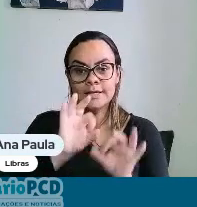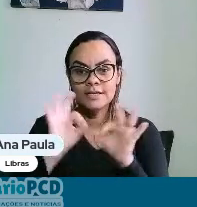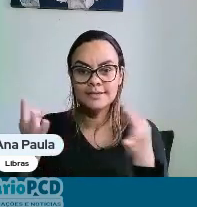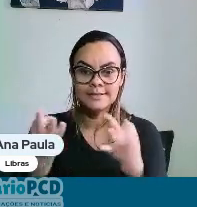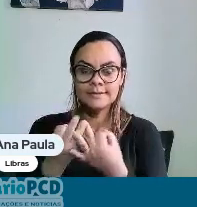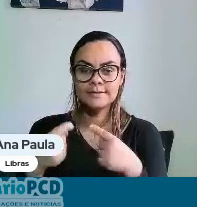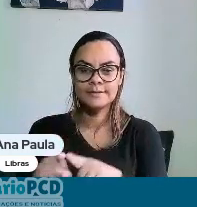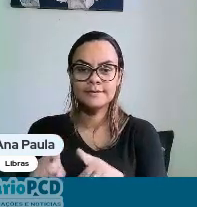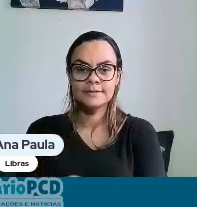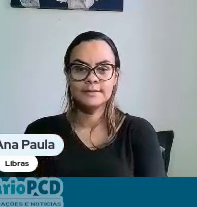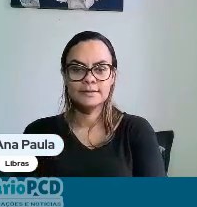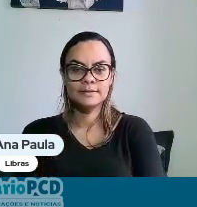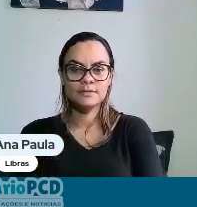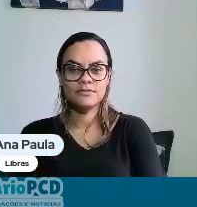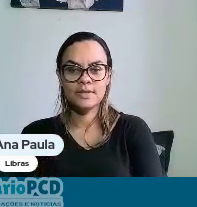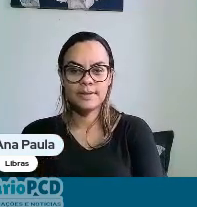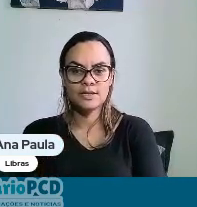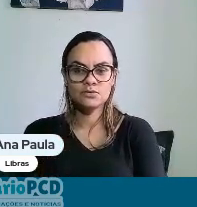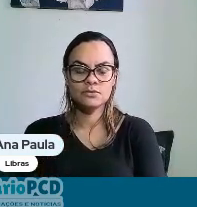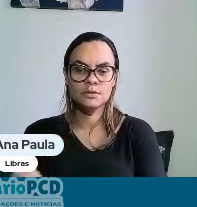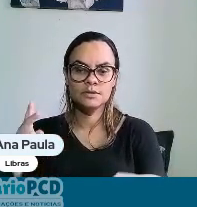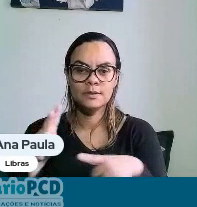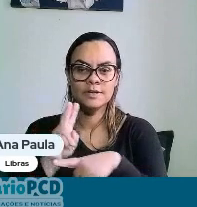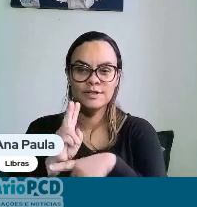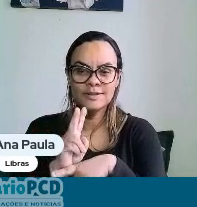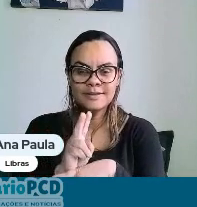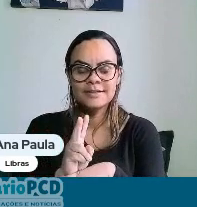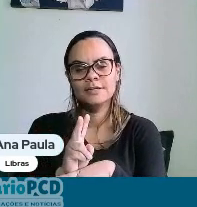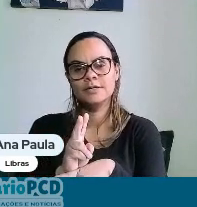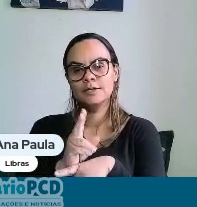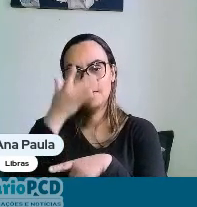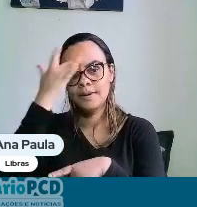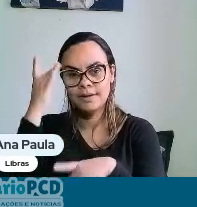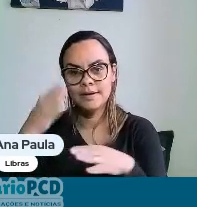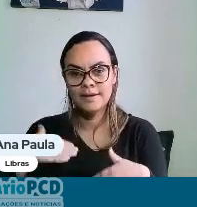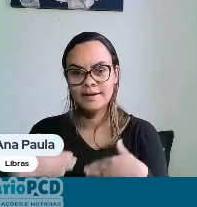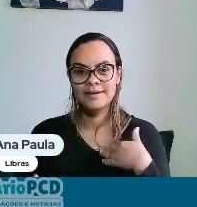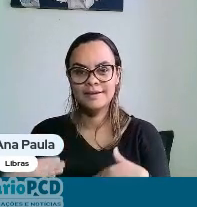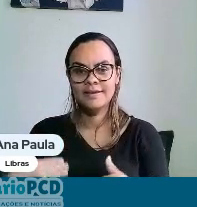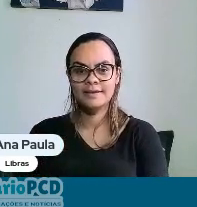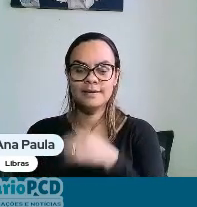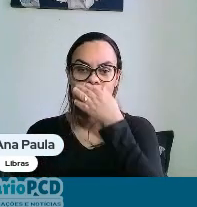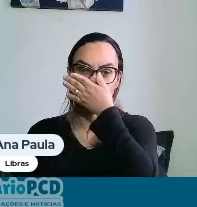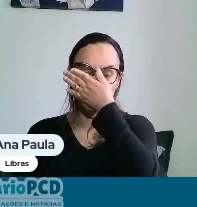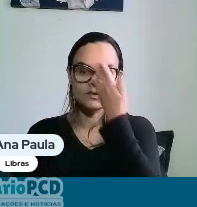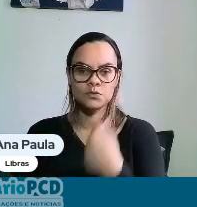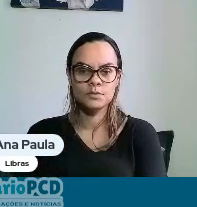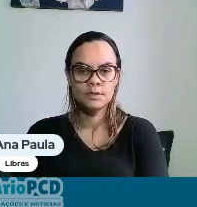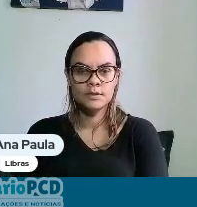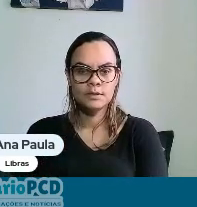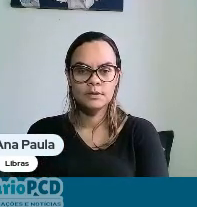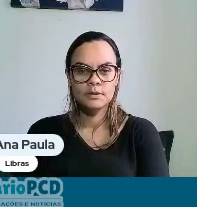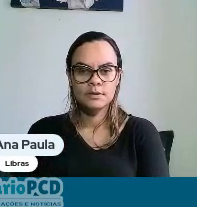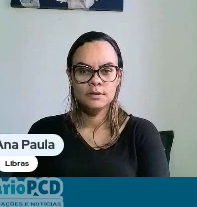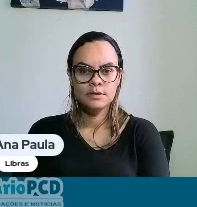adolescente, de uma proteção aos deficientes físicos. E hoje nós estamos tendo, em